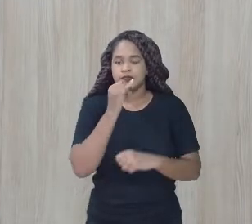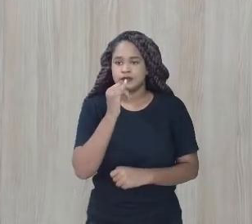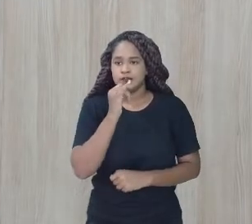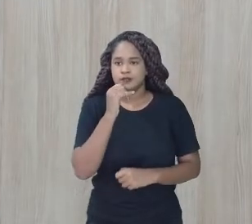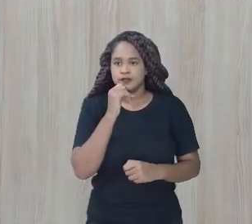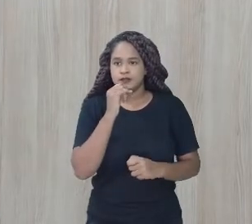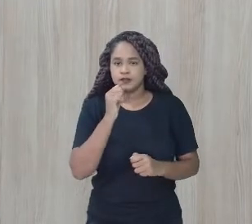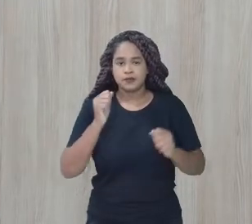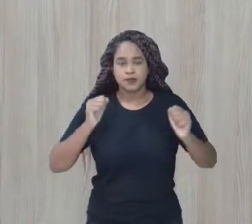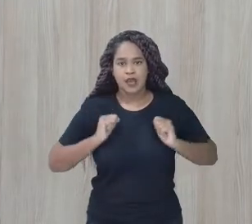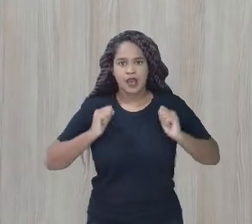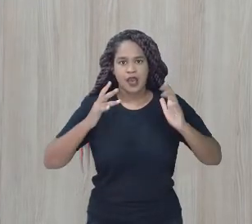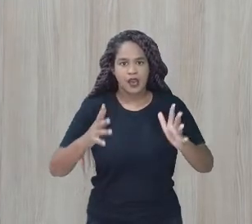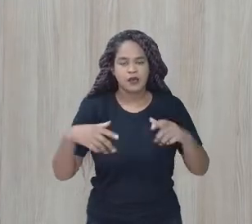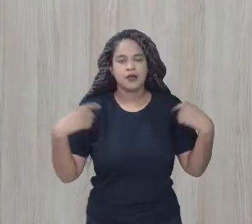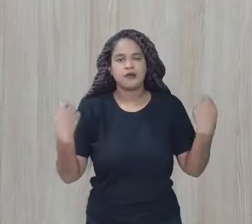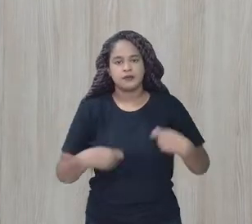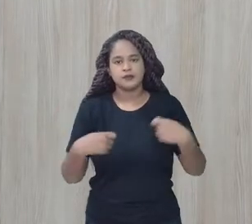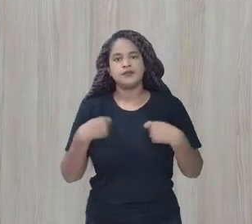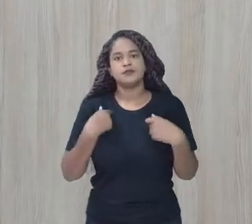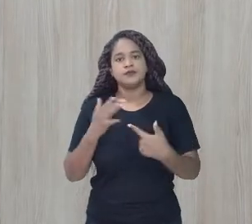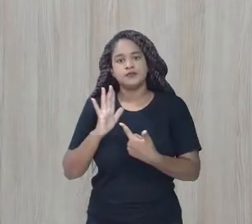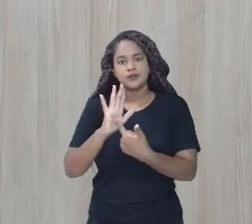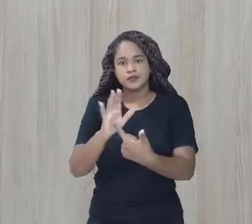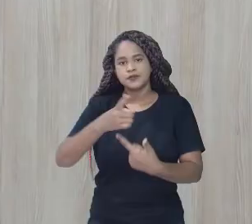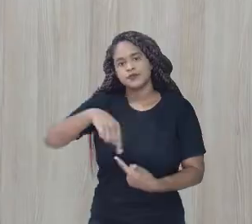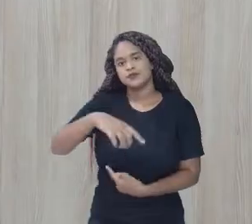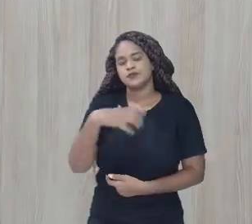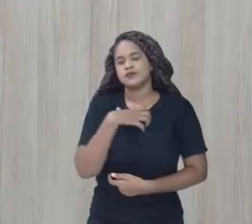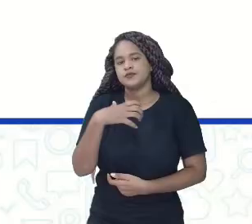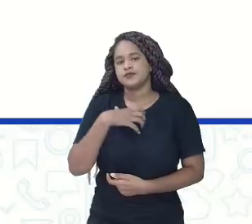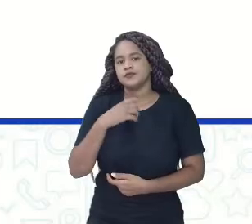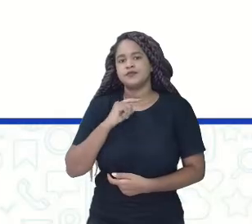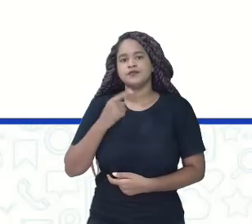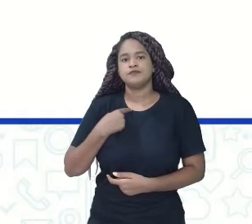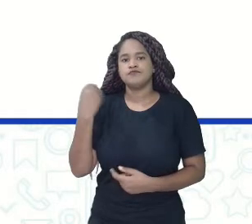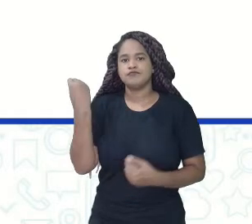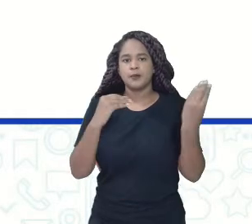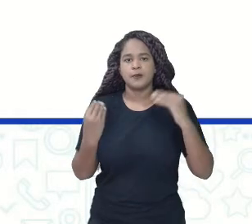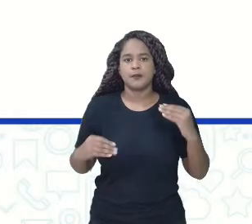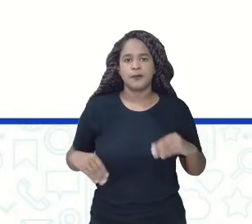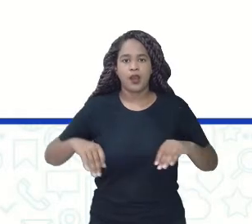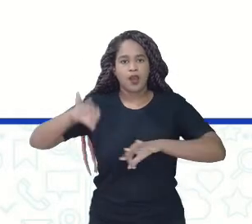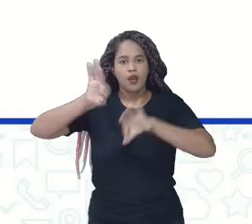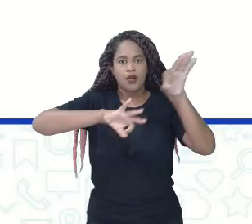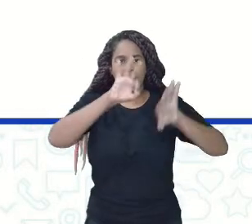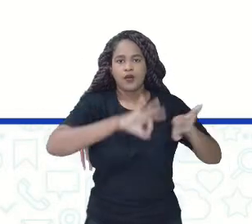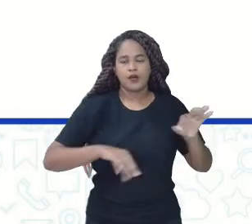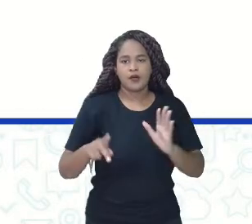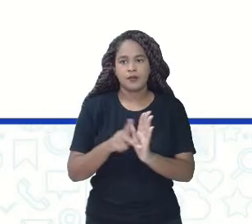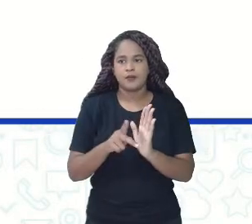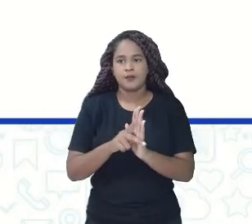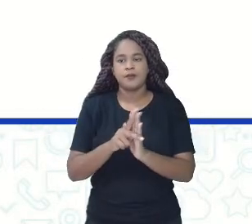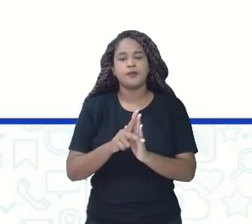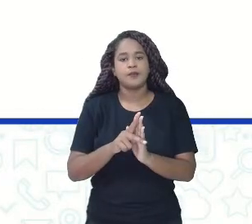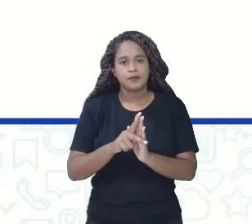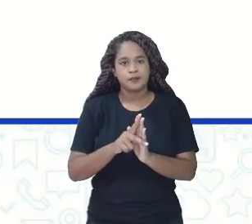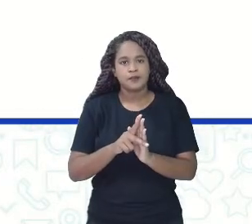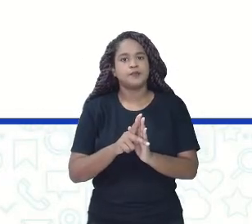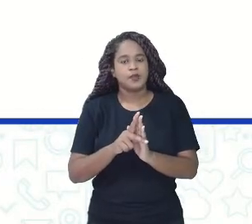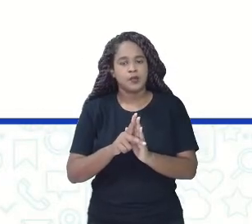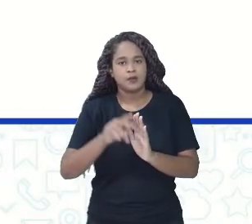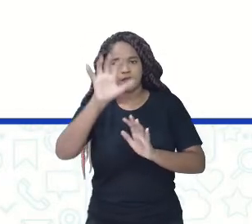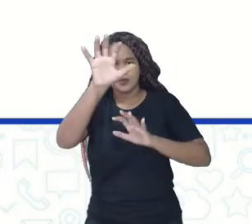atitude. Então, aí eu coloquei para vocês uma maneira da gente colocar a ordem desse fluxograma, quais são os